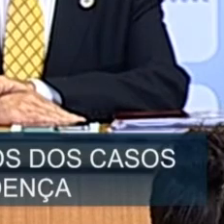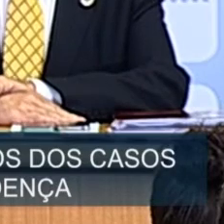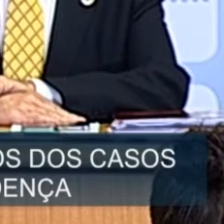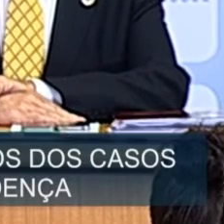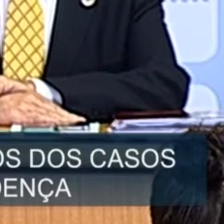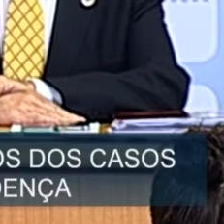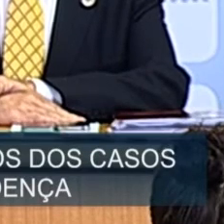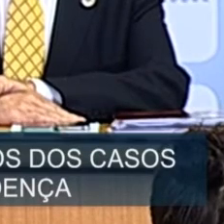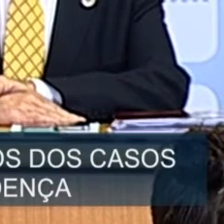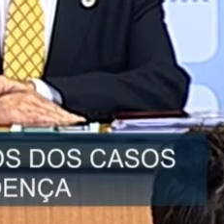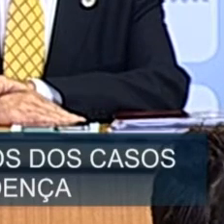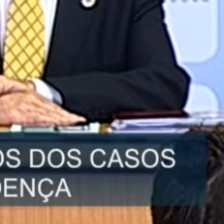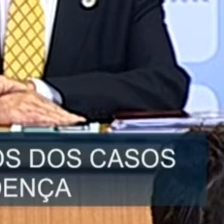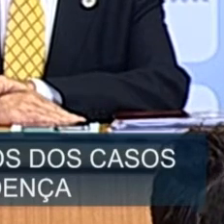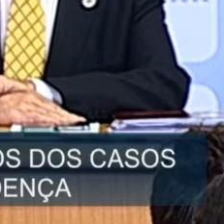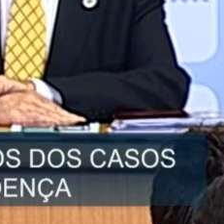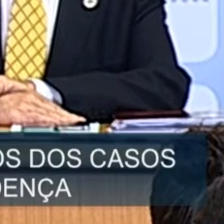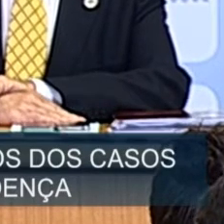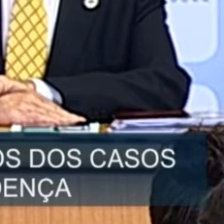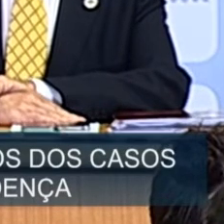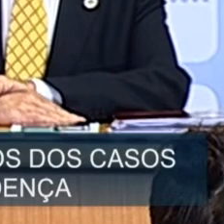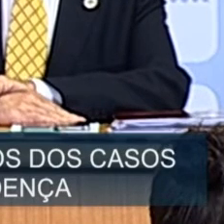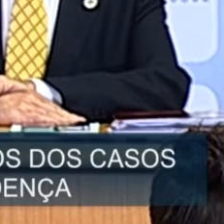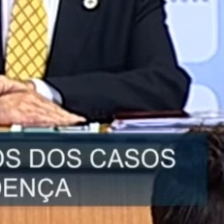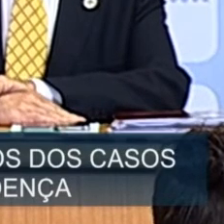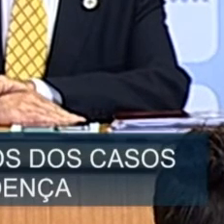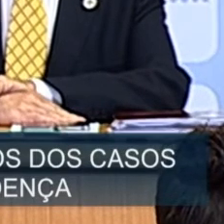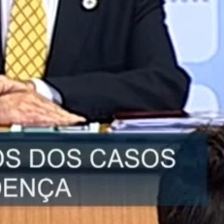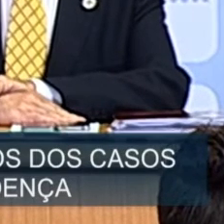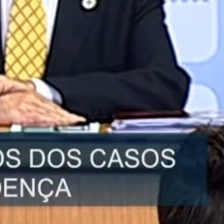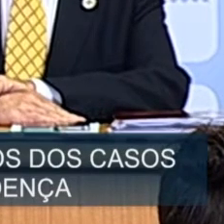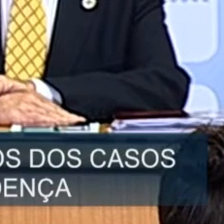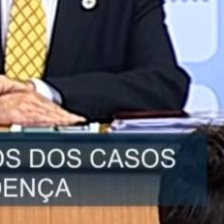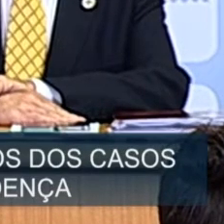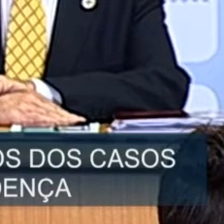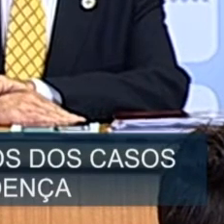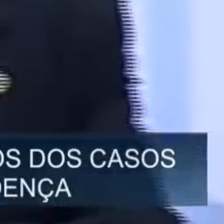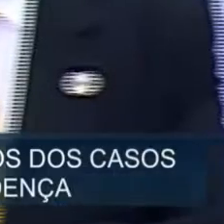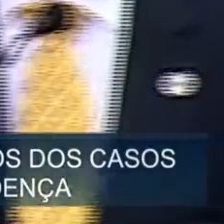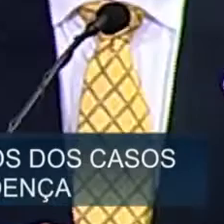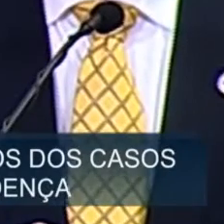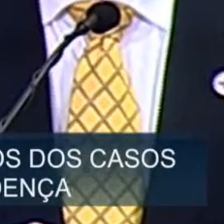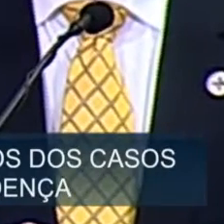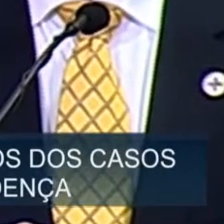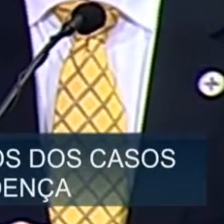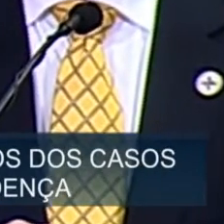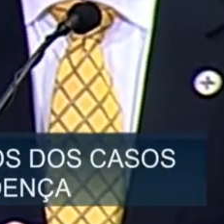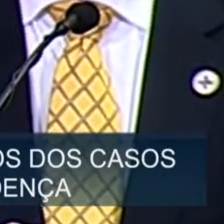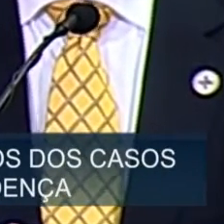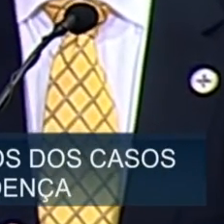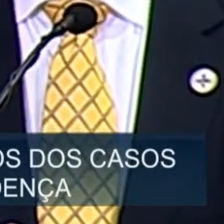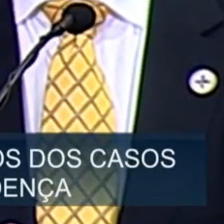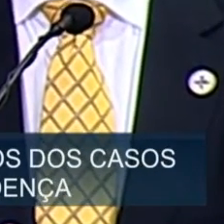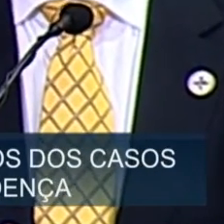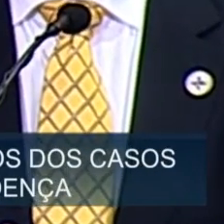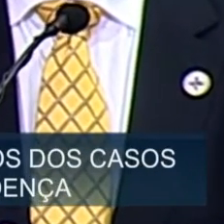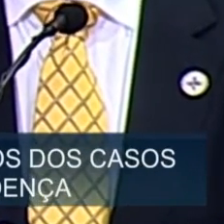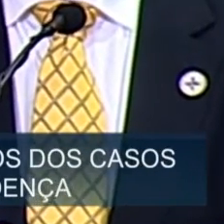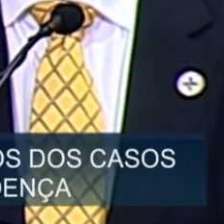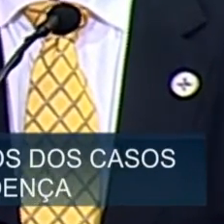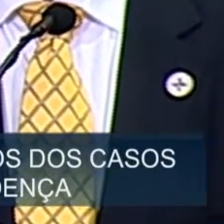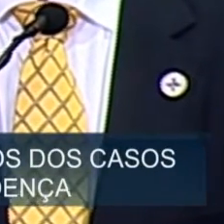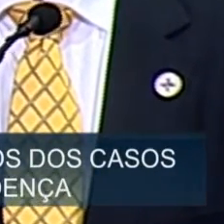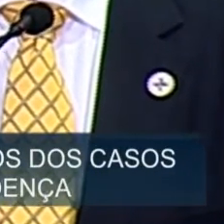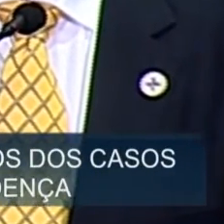trazer o balanço do boletim epidemiológico dessa semana, com a atualização dos novos números e também com